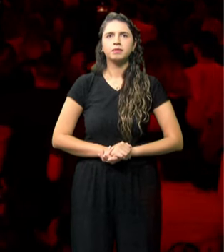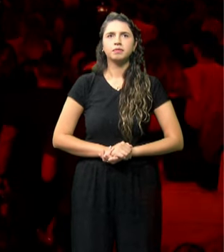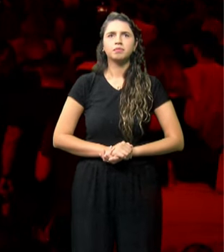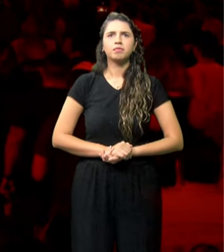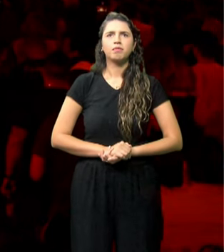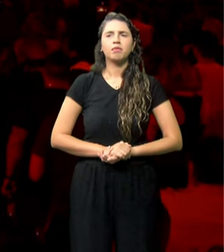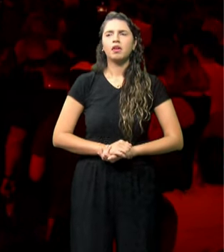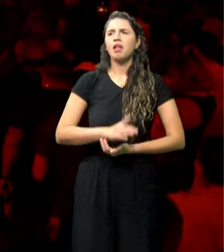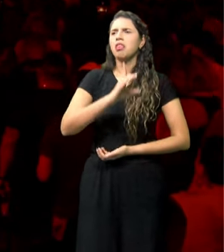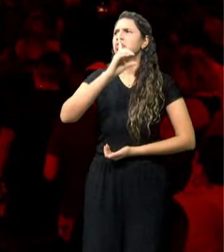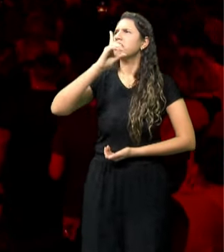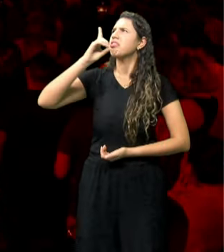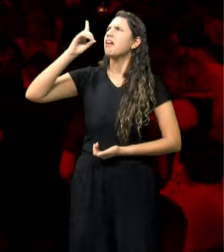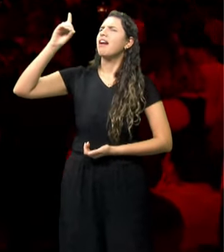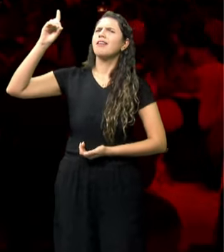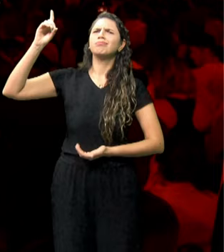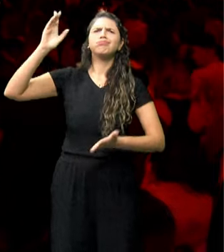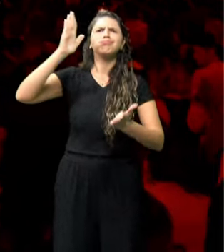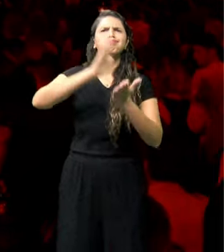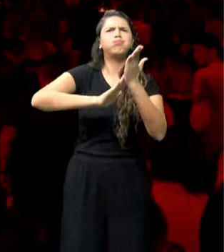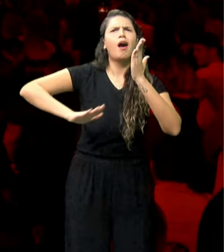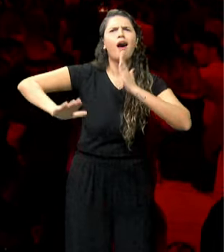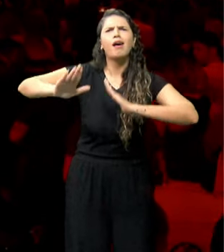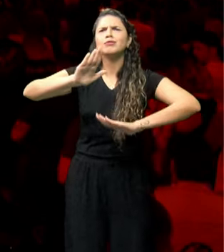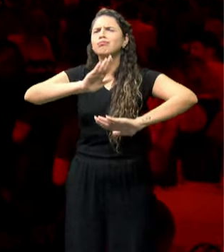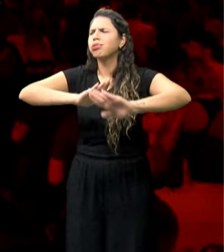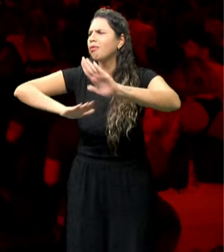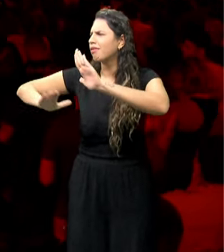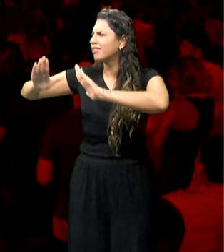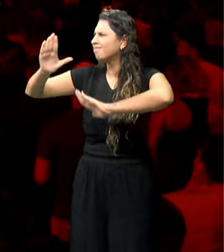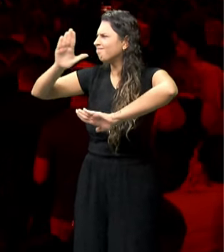és adorado entre